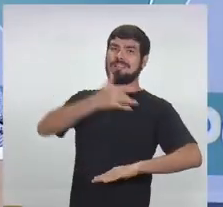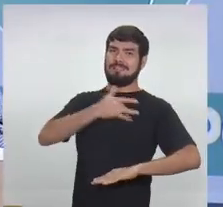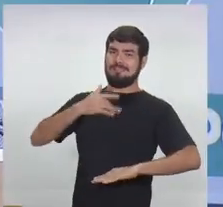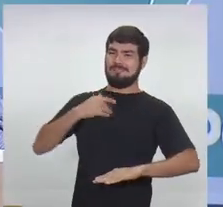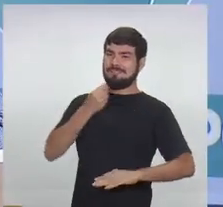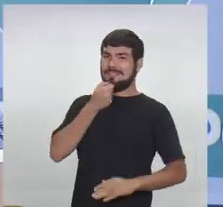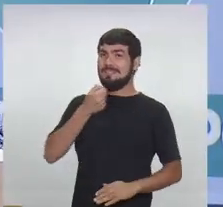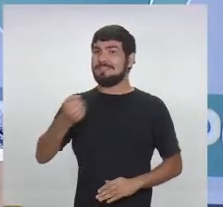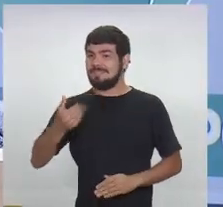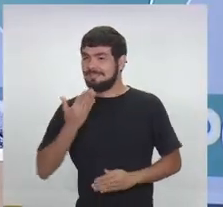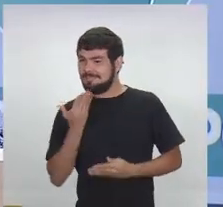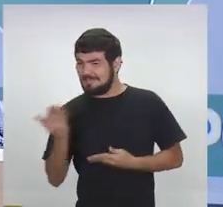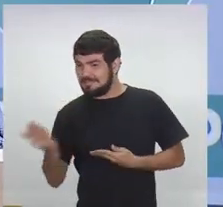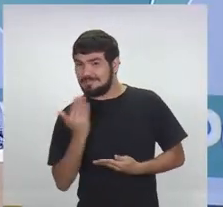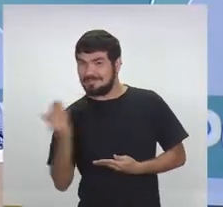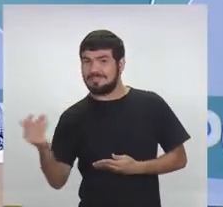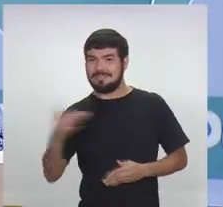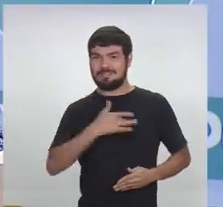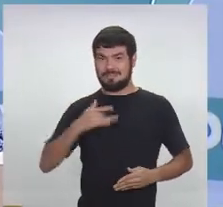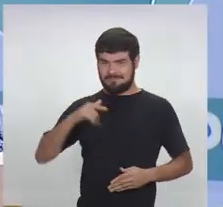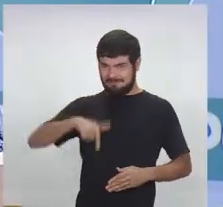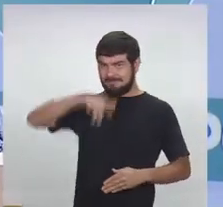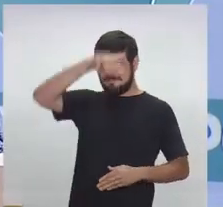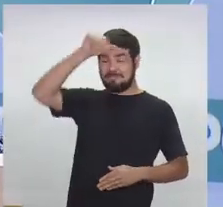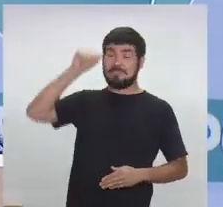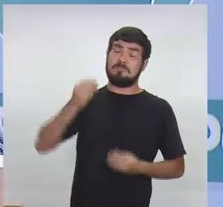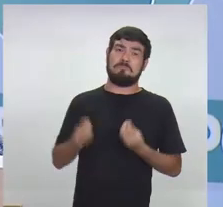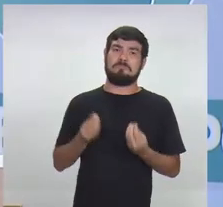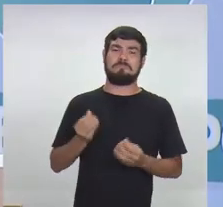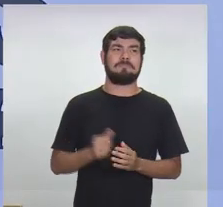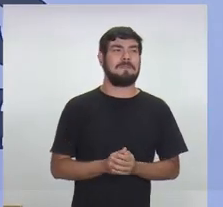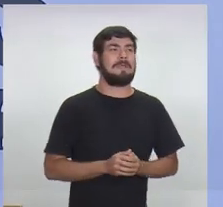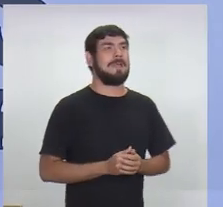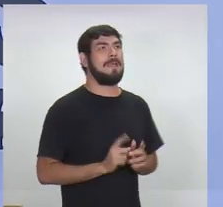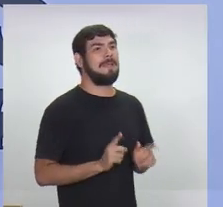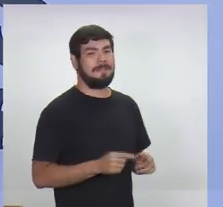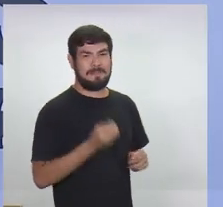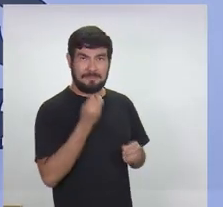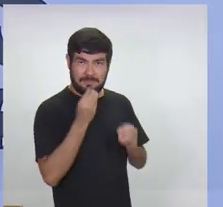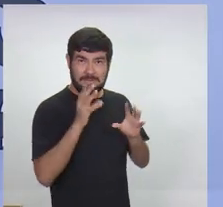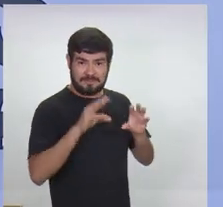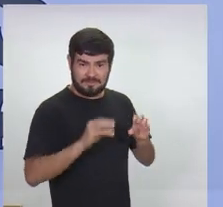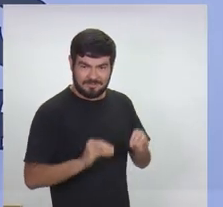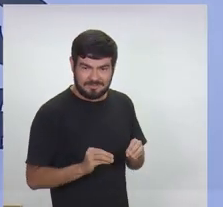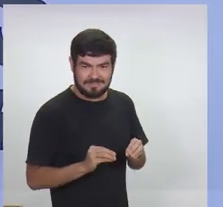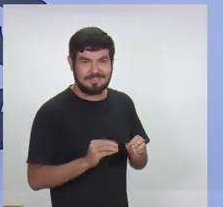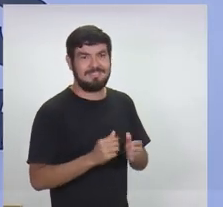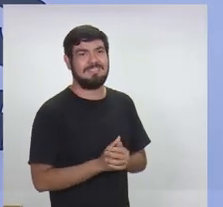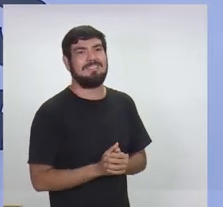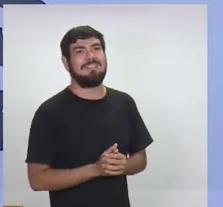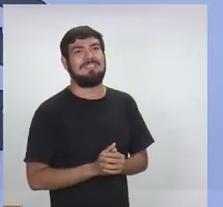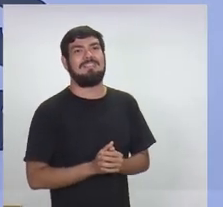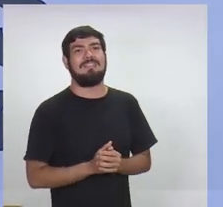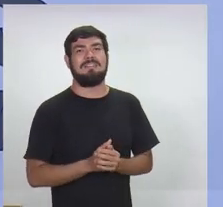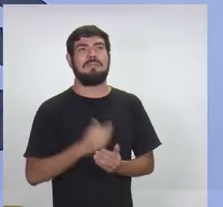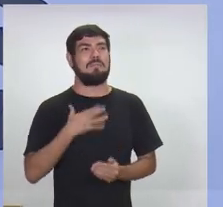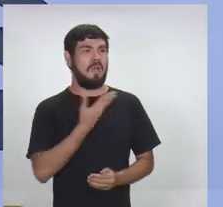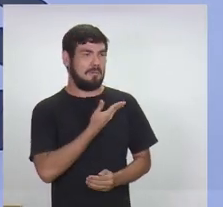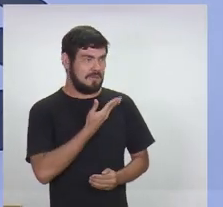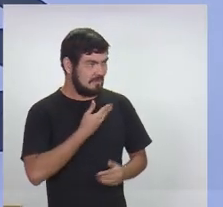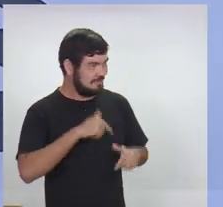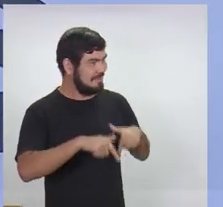na saúde pública do estado do amazonas boa noite meu colega de